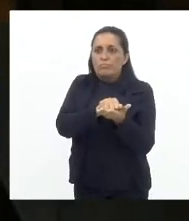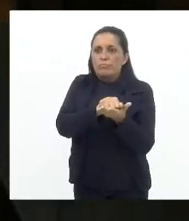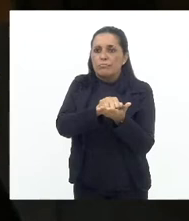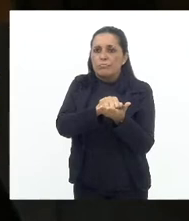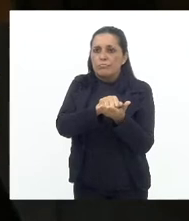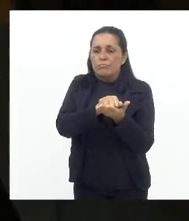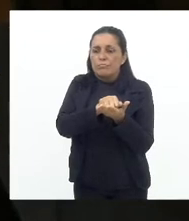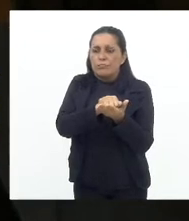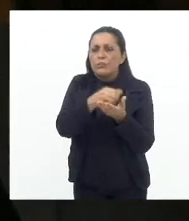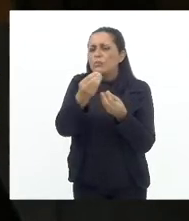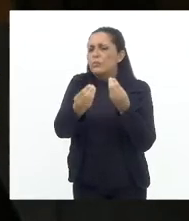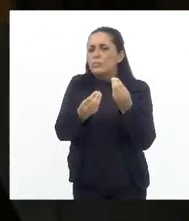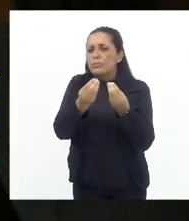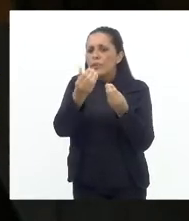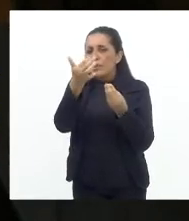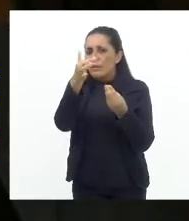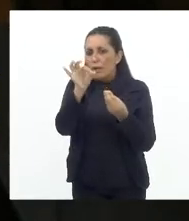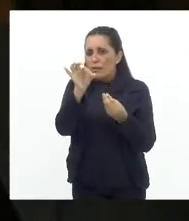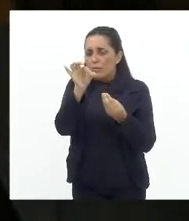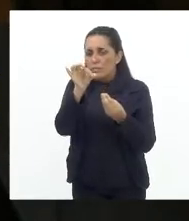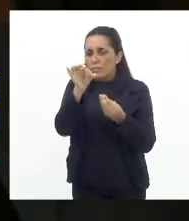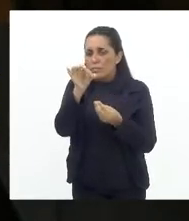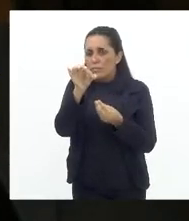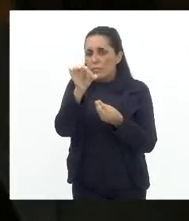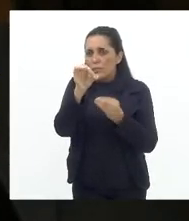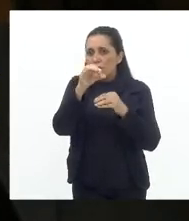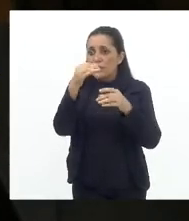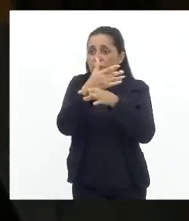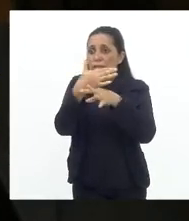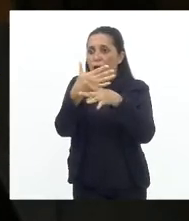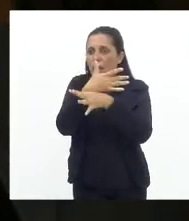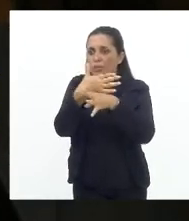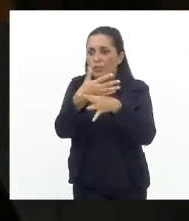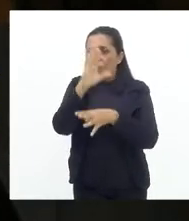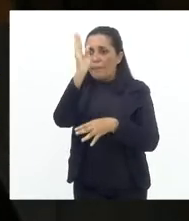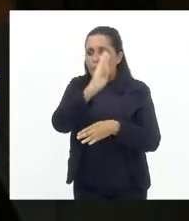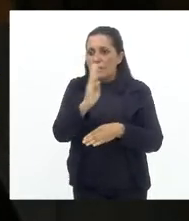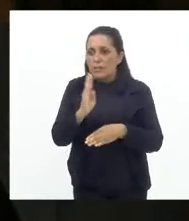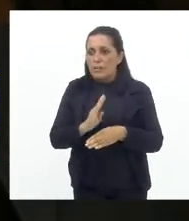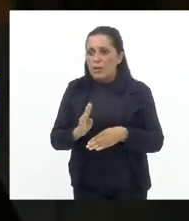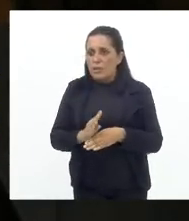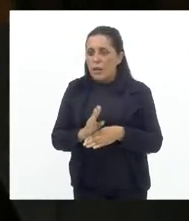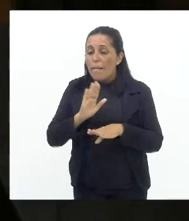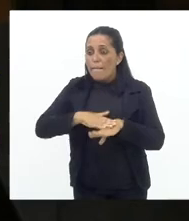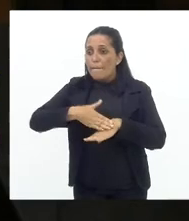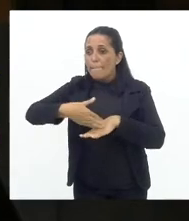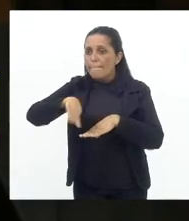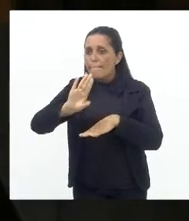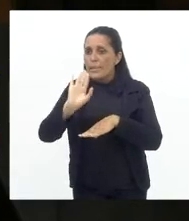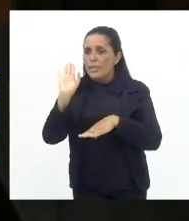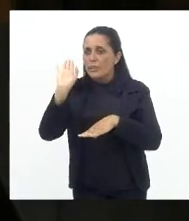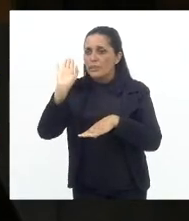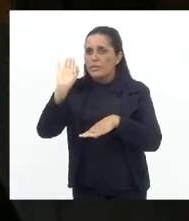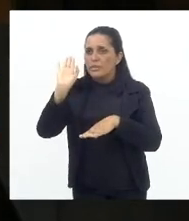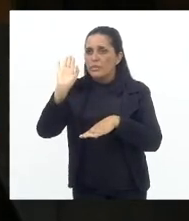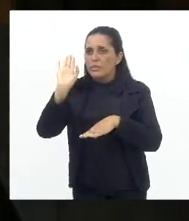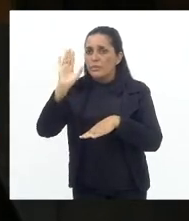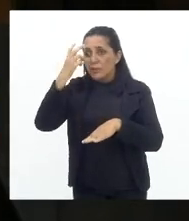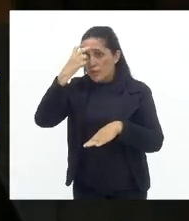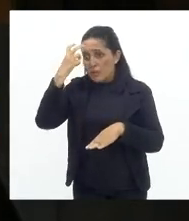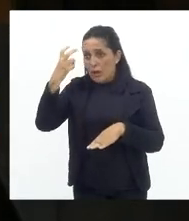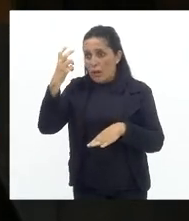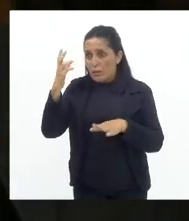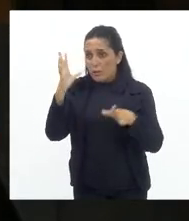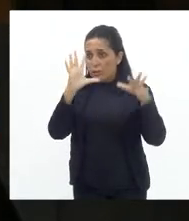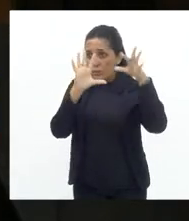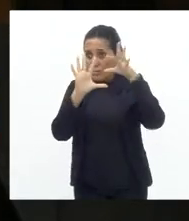as 10 cidades brasileiras entre as mais inteligentes